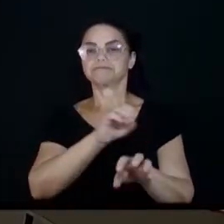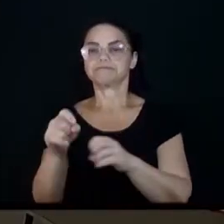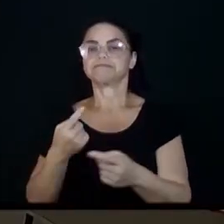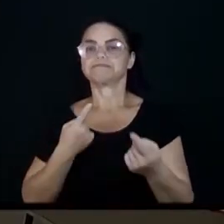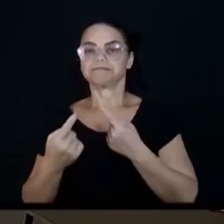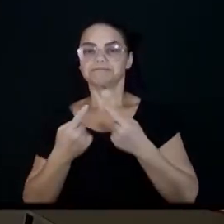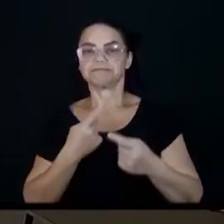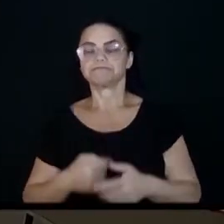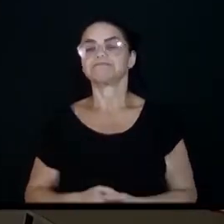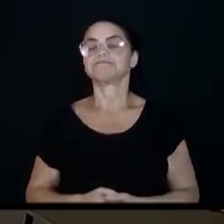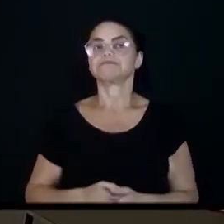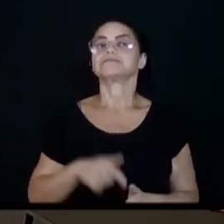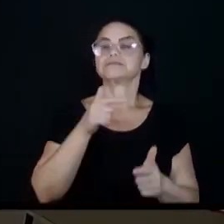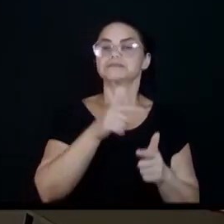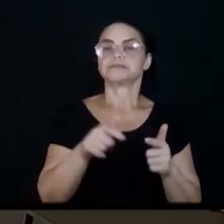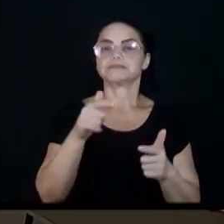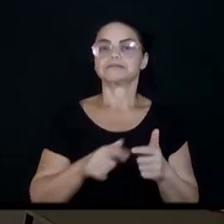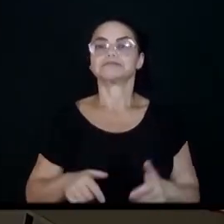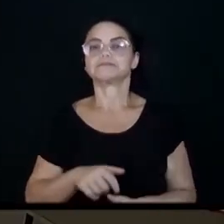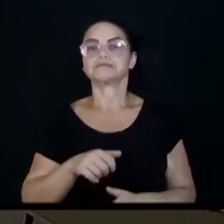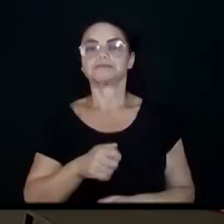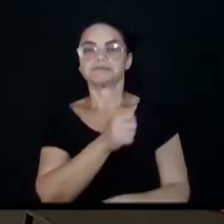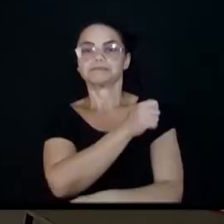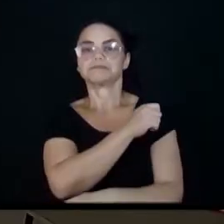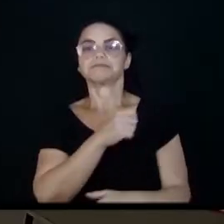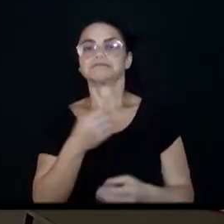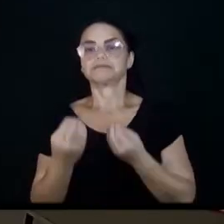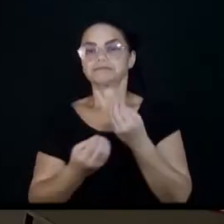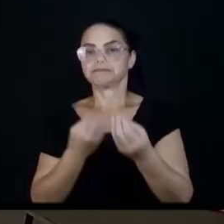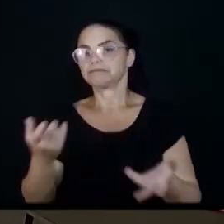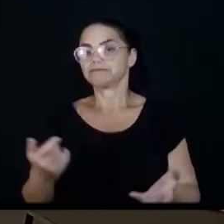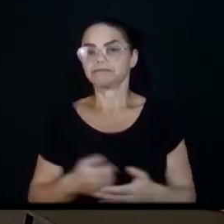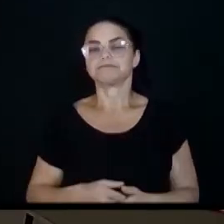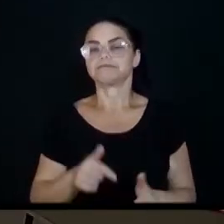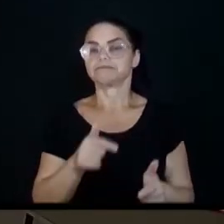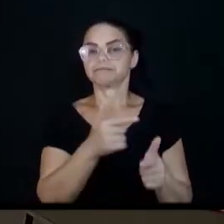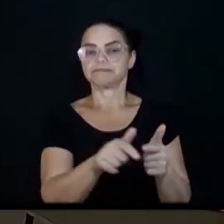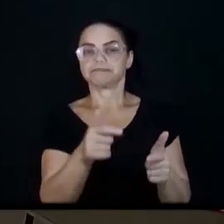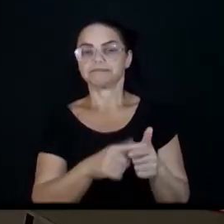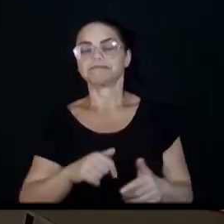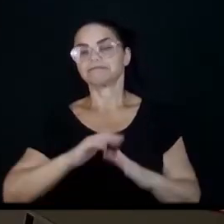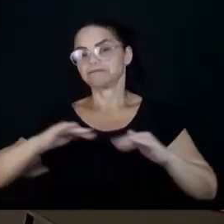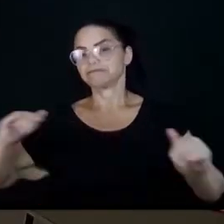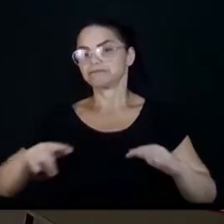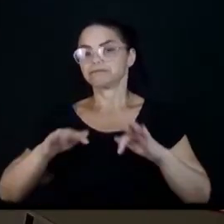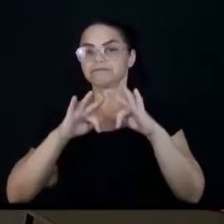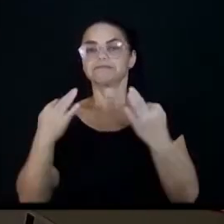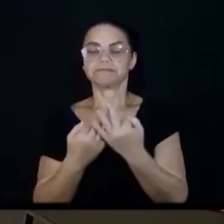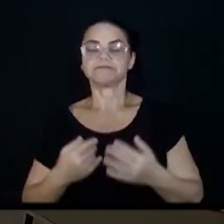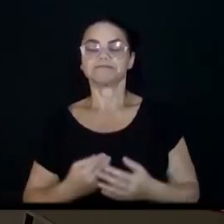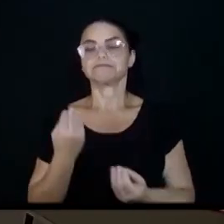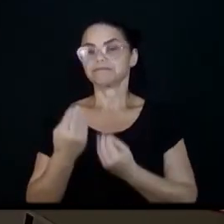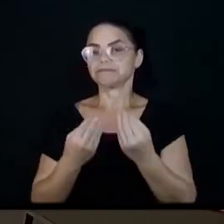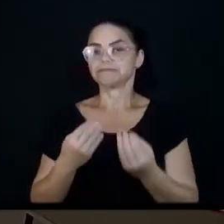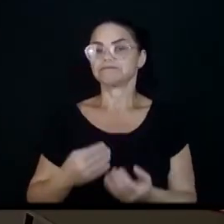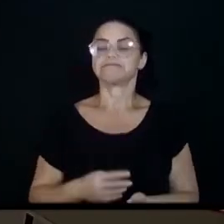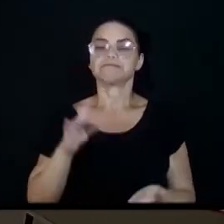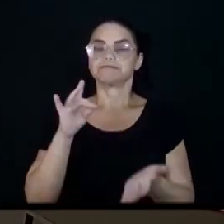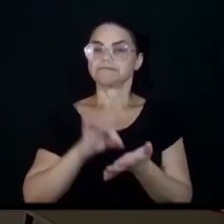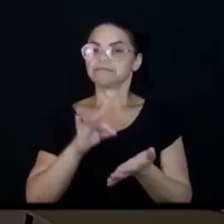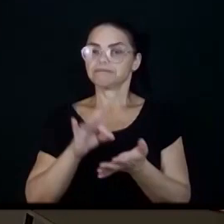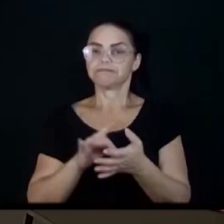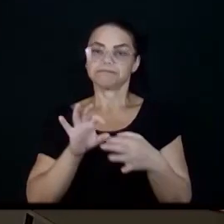casos, dependendo, né, da situação, da criança, da família, como a gente realmente precisa se unir